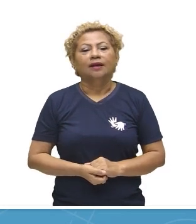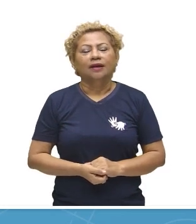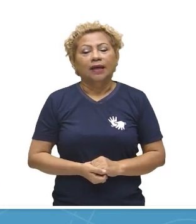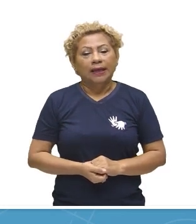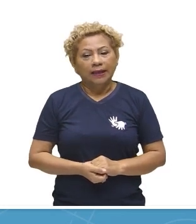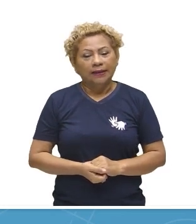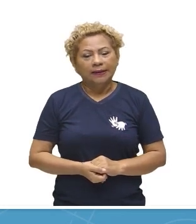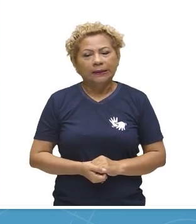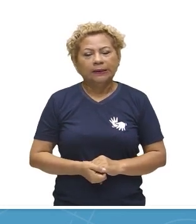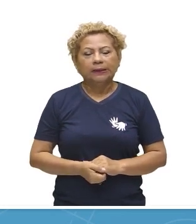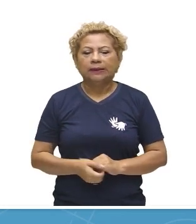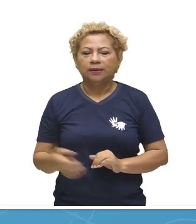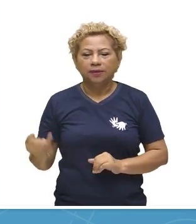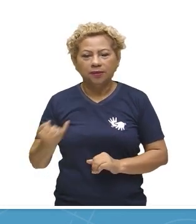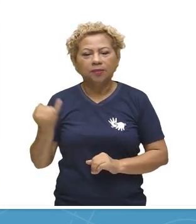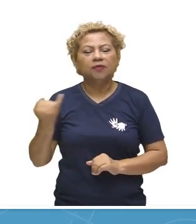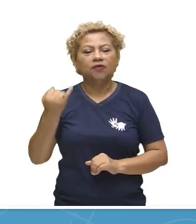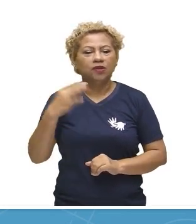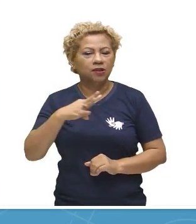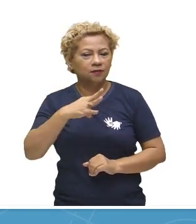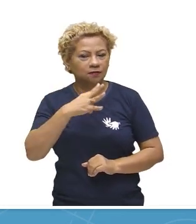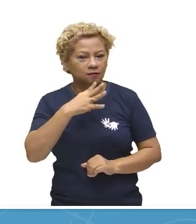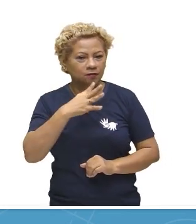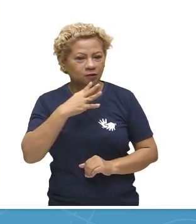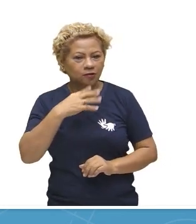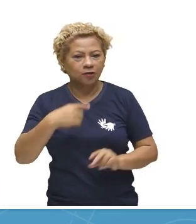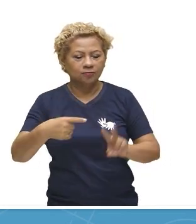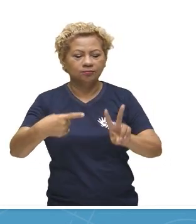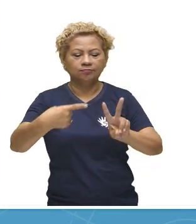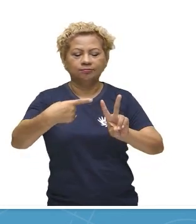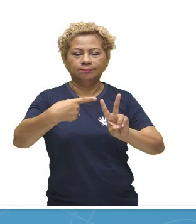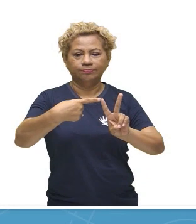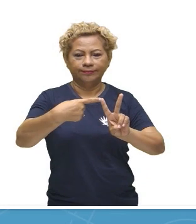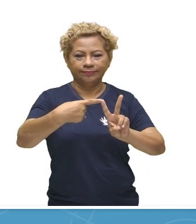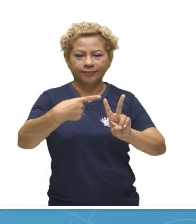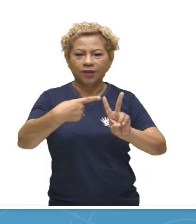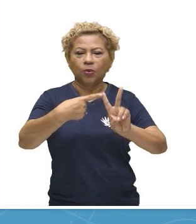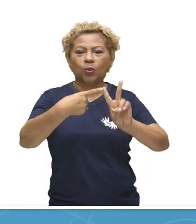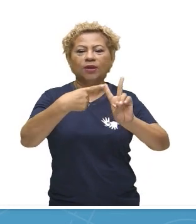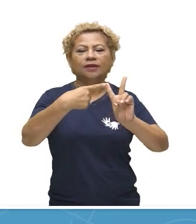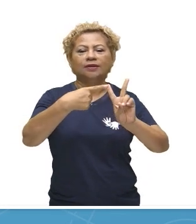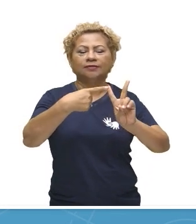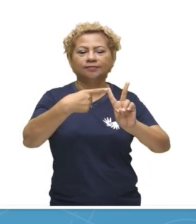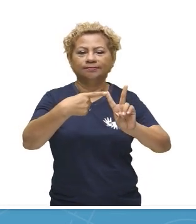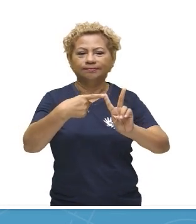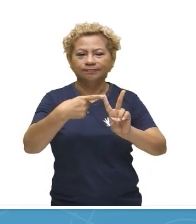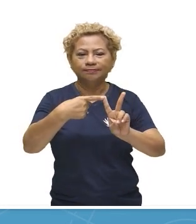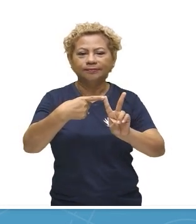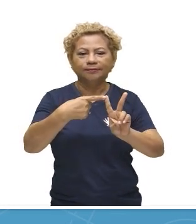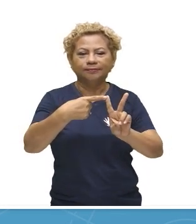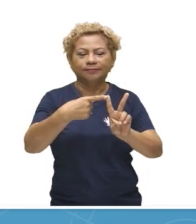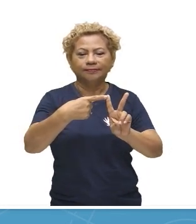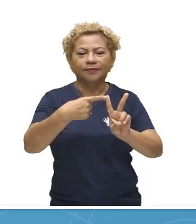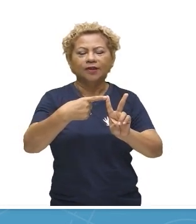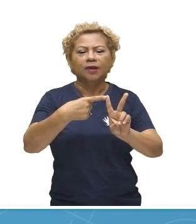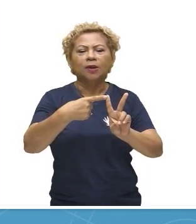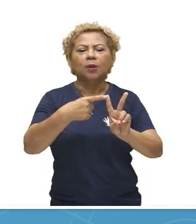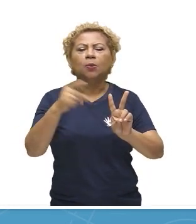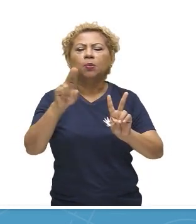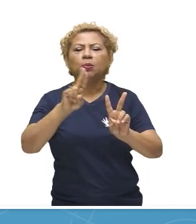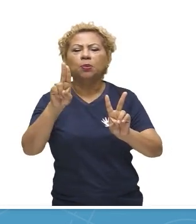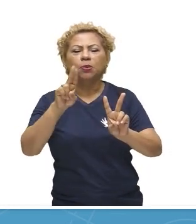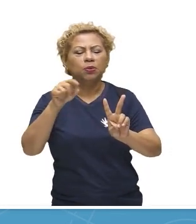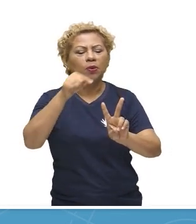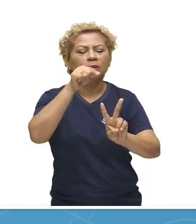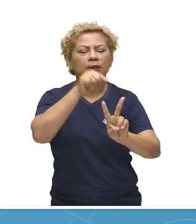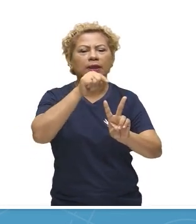Elementos da radiciação, vamos verificar aí a raiz quadrada e a gente vai começar vendo aí quais são esses elementos,